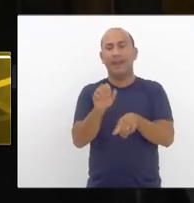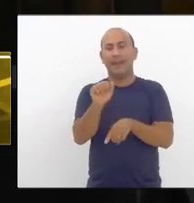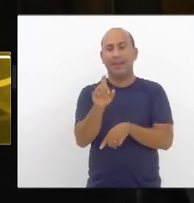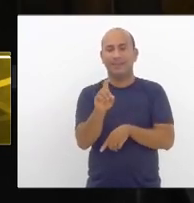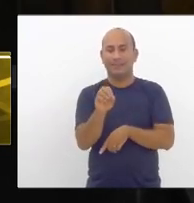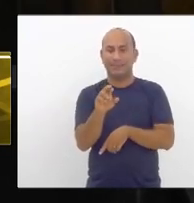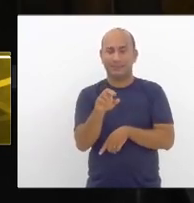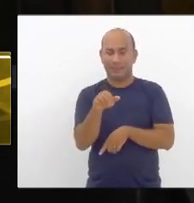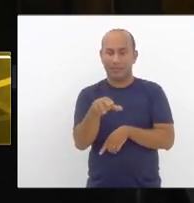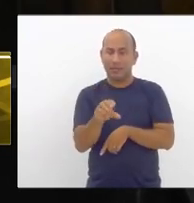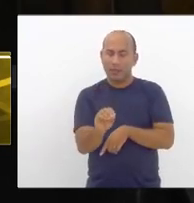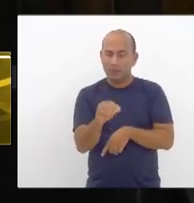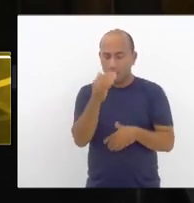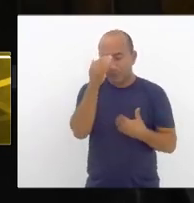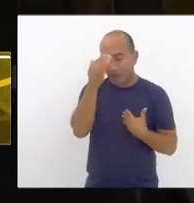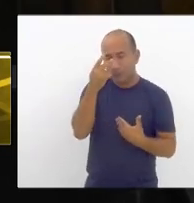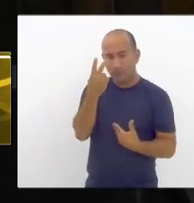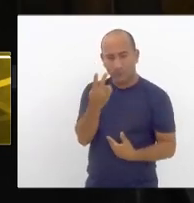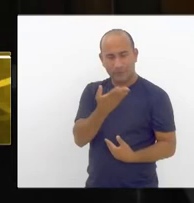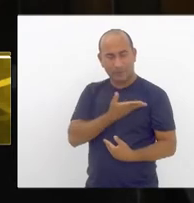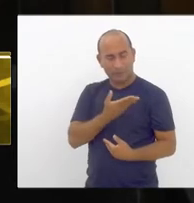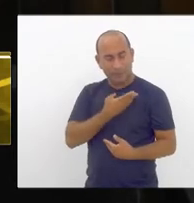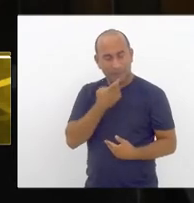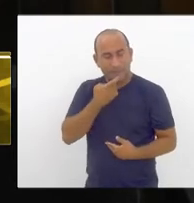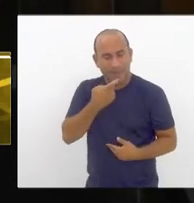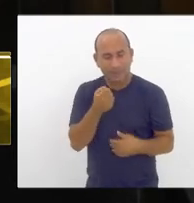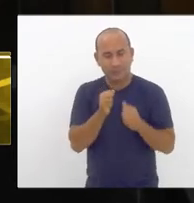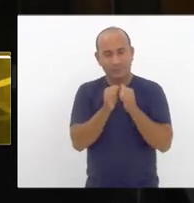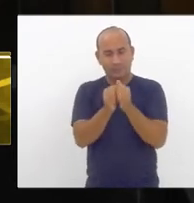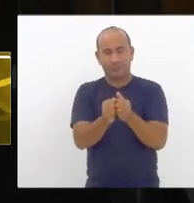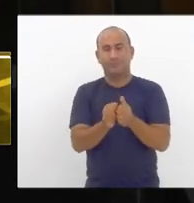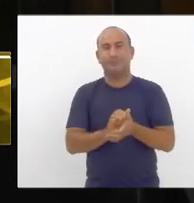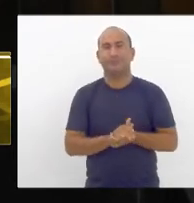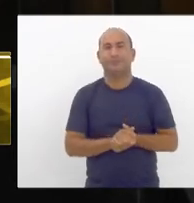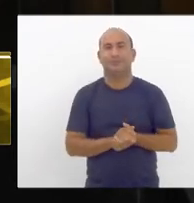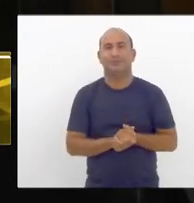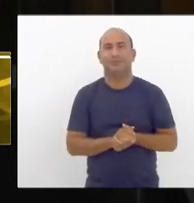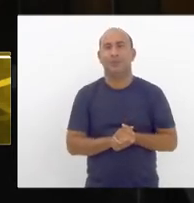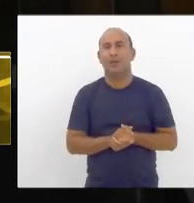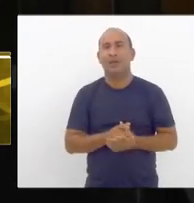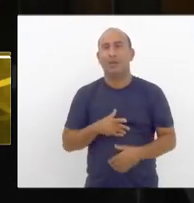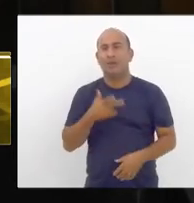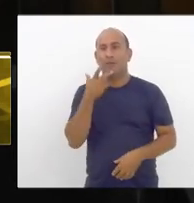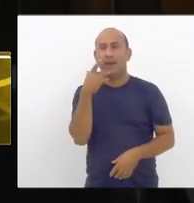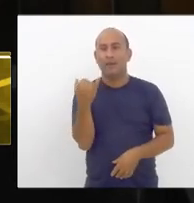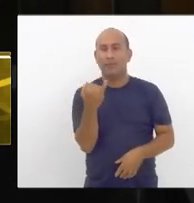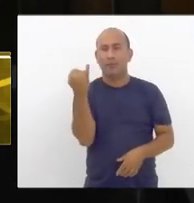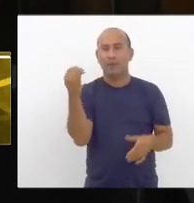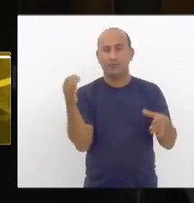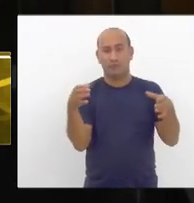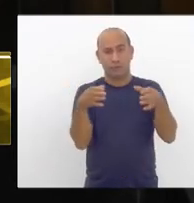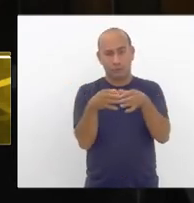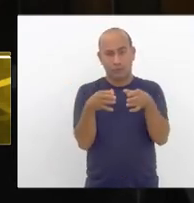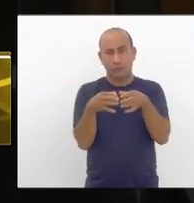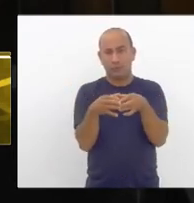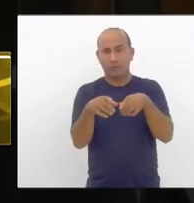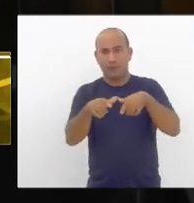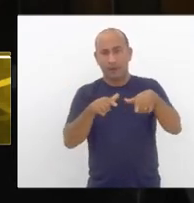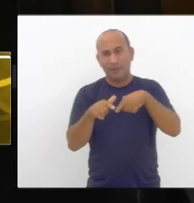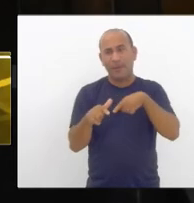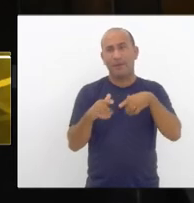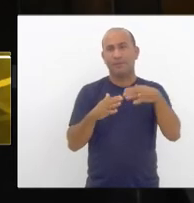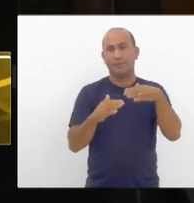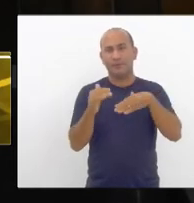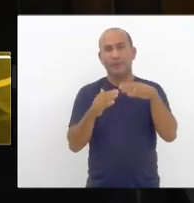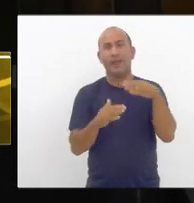dois grandes amigos Obrigado por estarem perto Obrigado por estarem juntos eu falei da importância de equipes e aí eu acho que mais uma vez